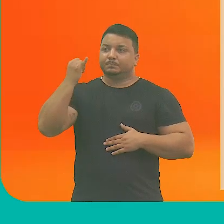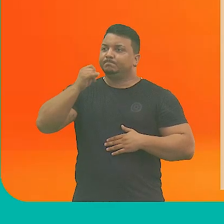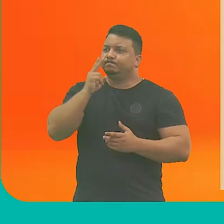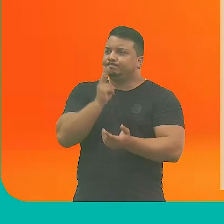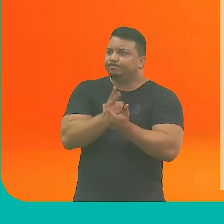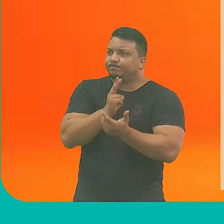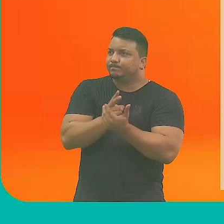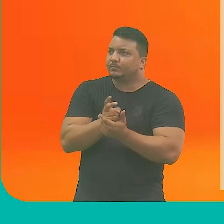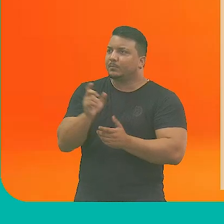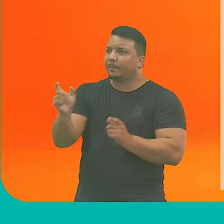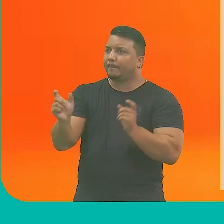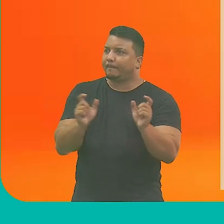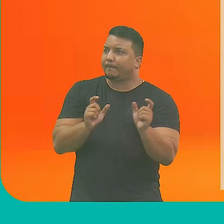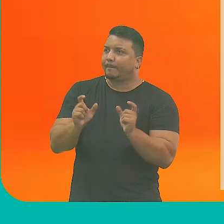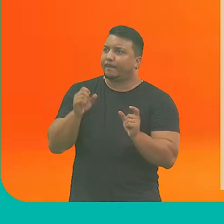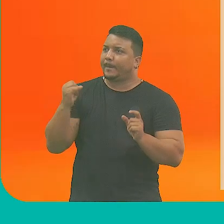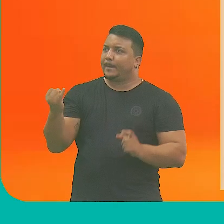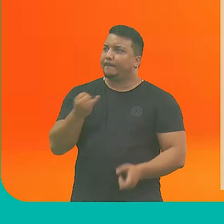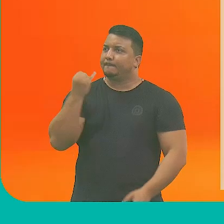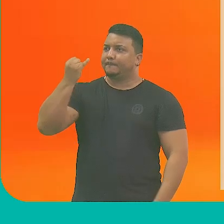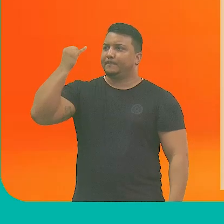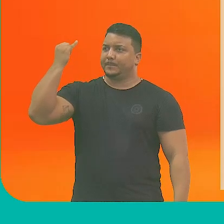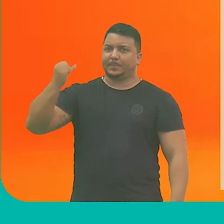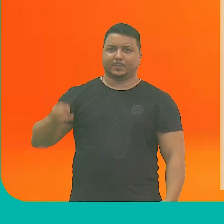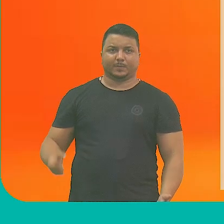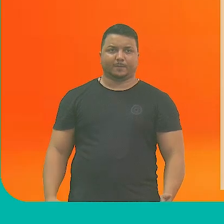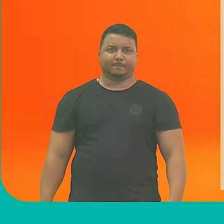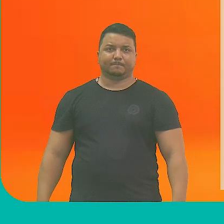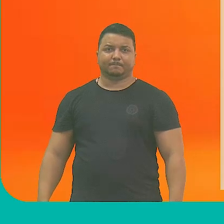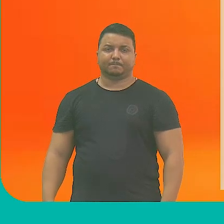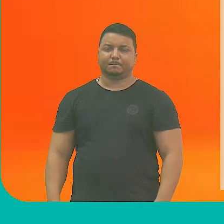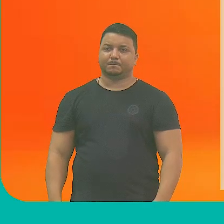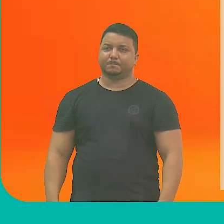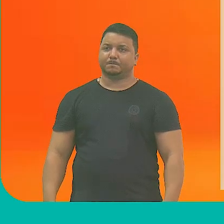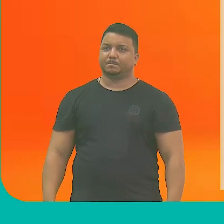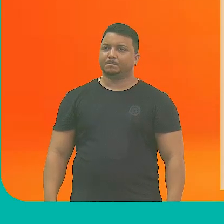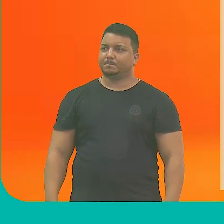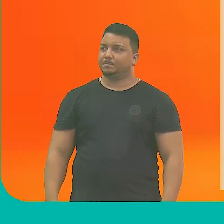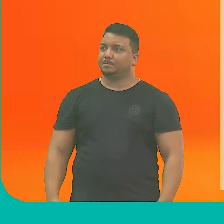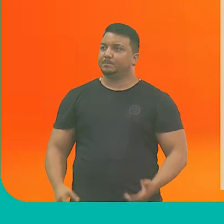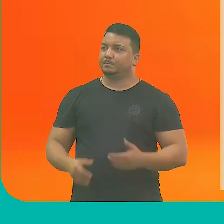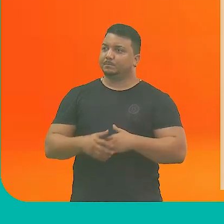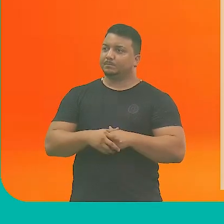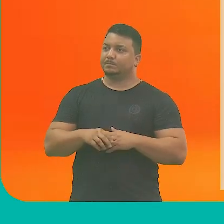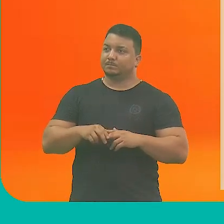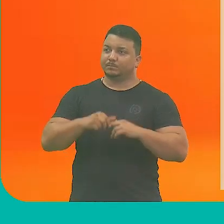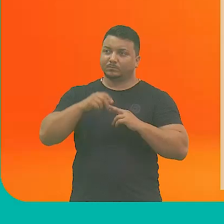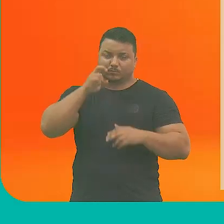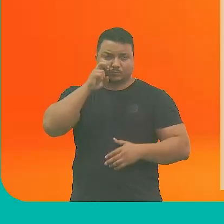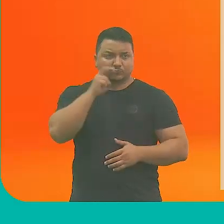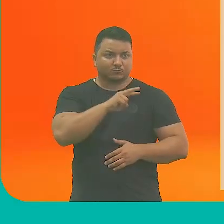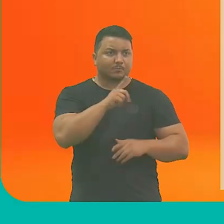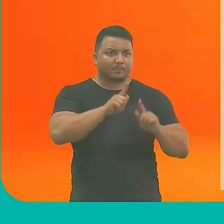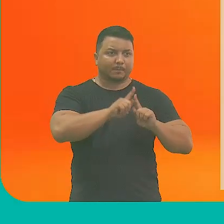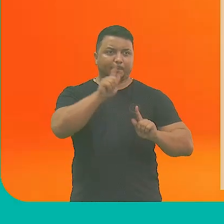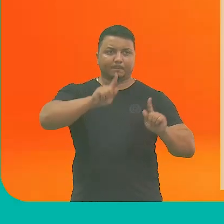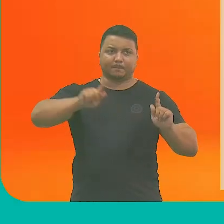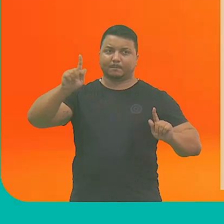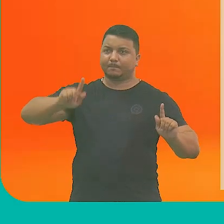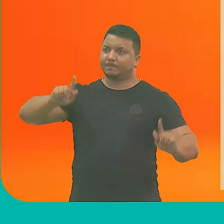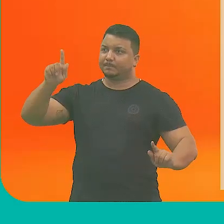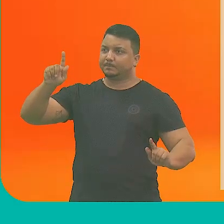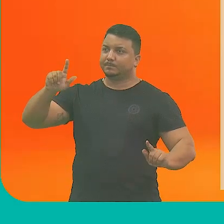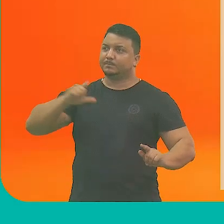as palavrinhas na hora de resolver. Tá, ó? Então, olhando para o gráfico, ó, nós vamos